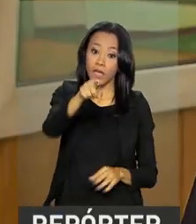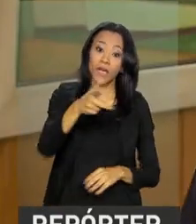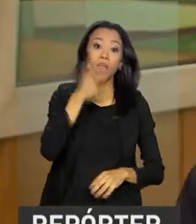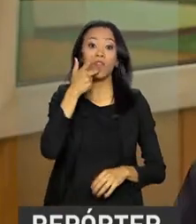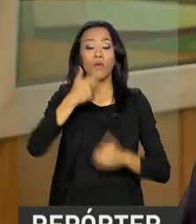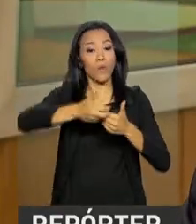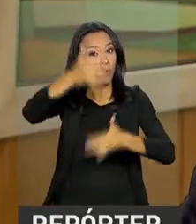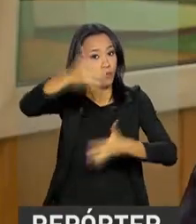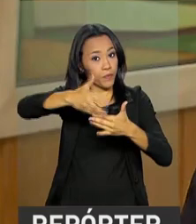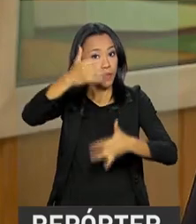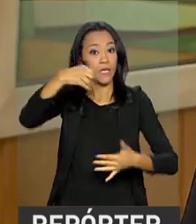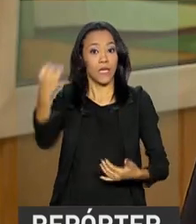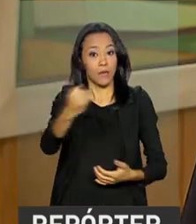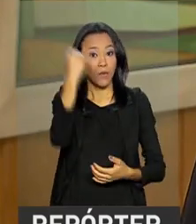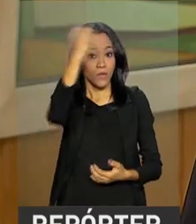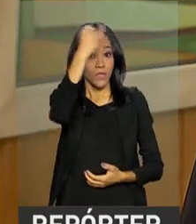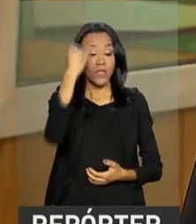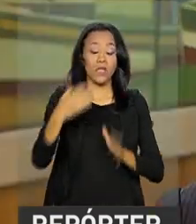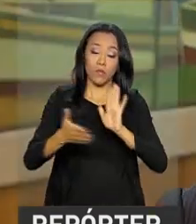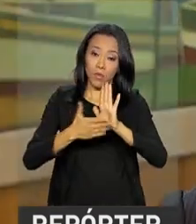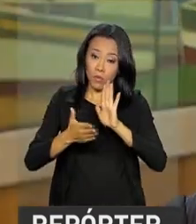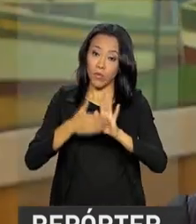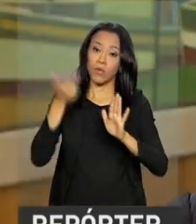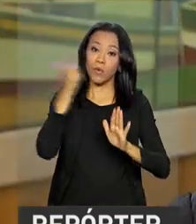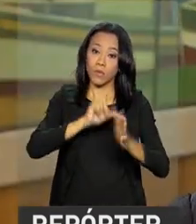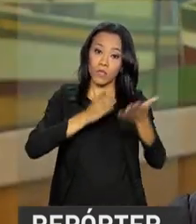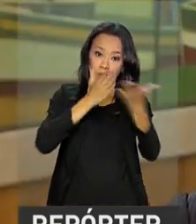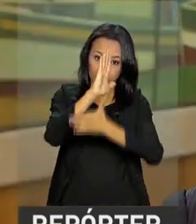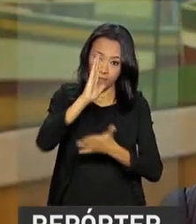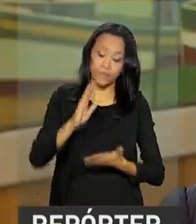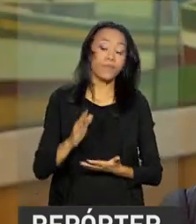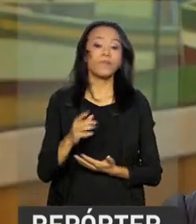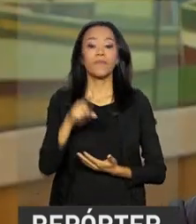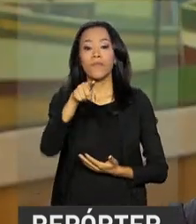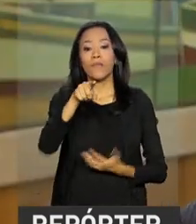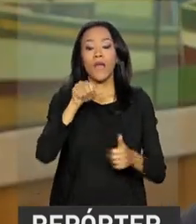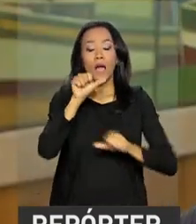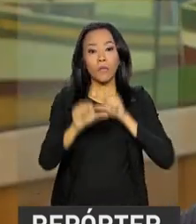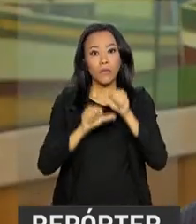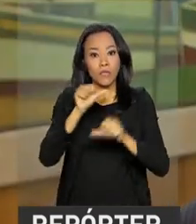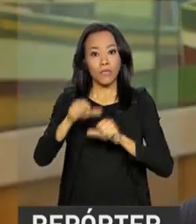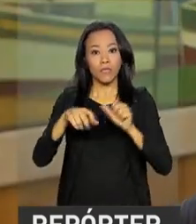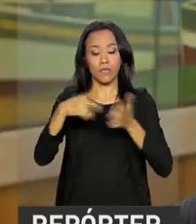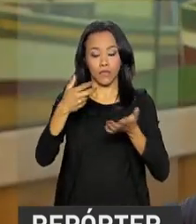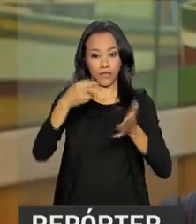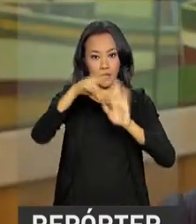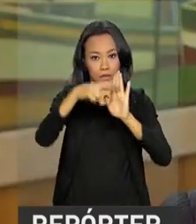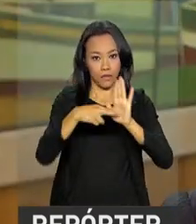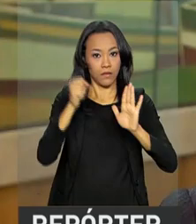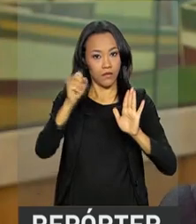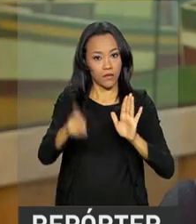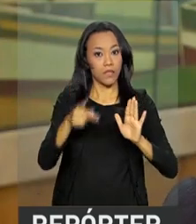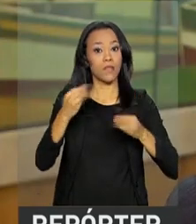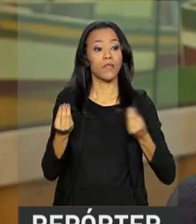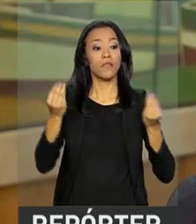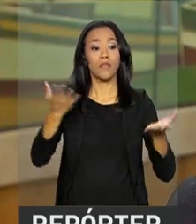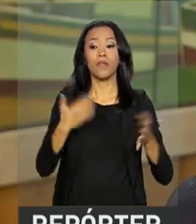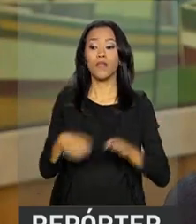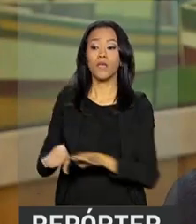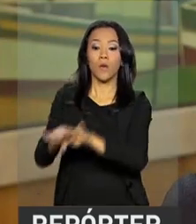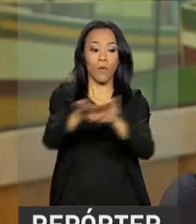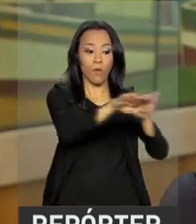para o país que a reforma seja aprovada a reforma da previdência que de oportunidades iguais para todos ou seja uma